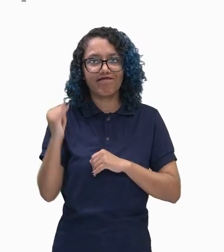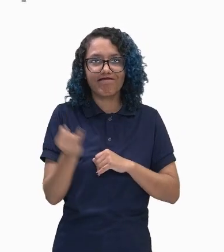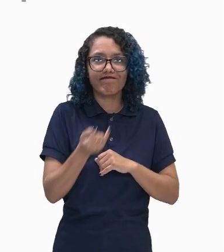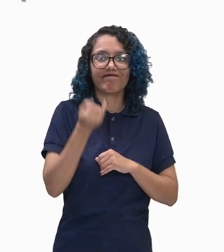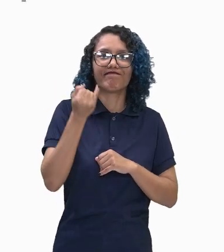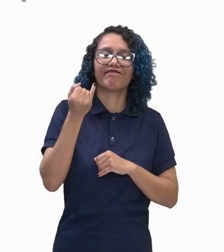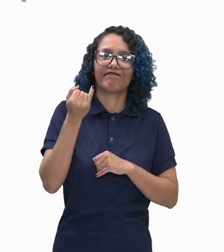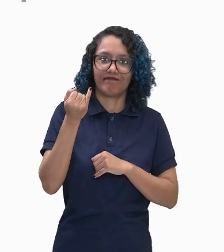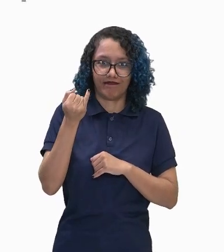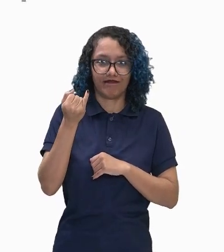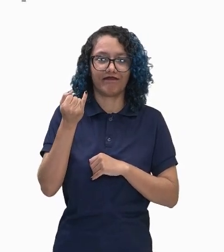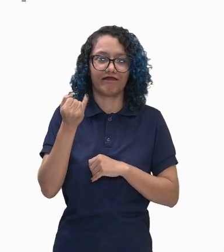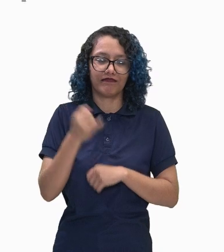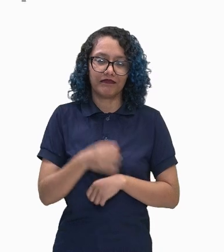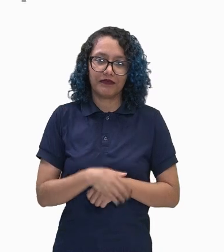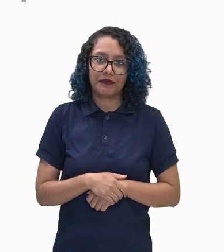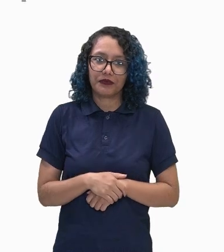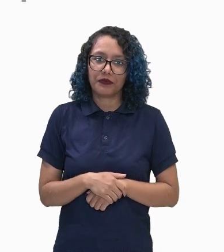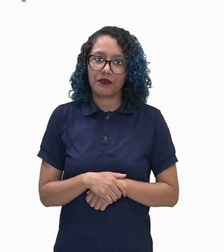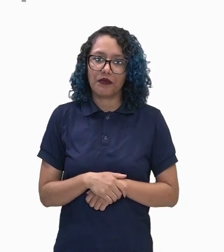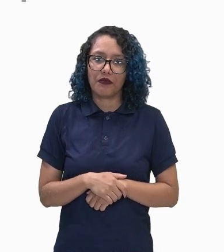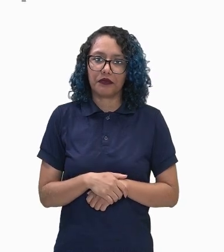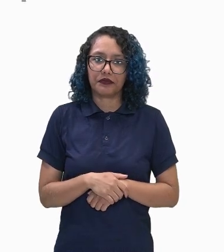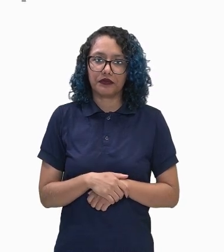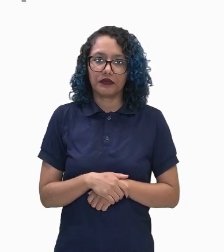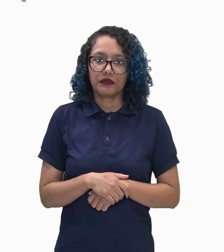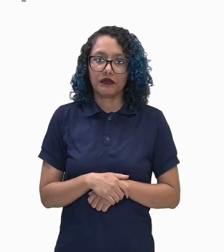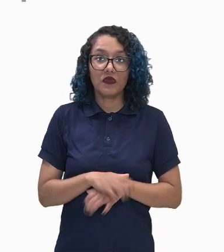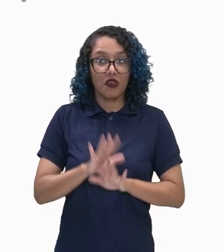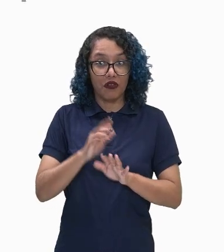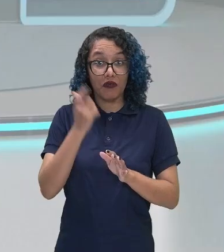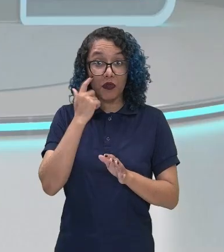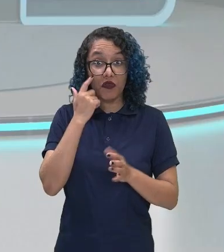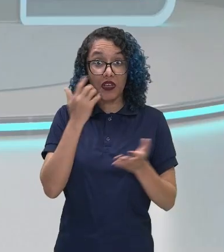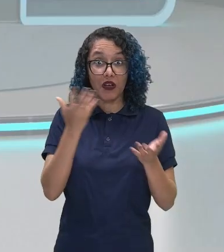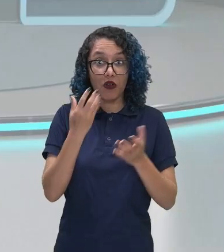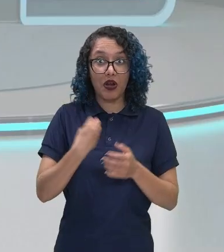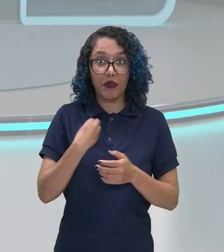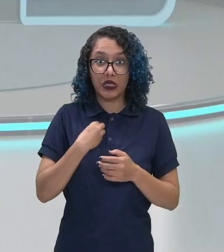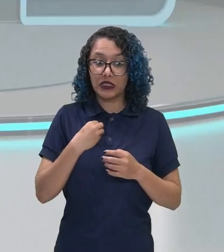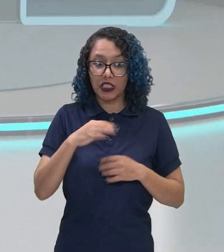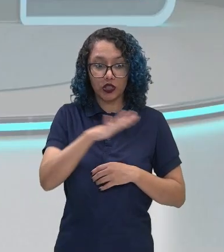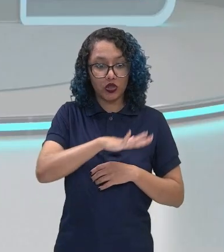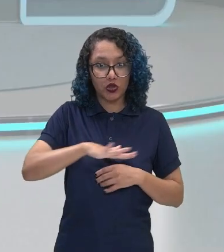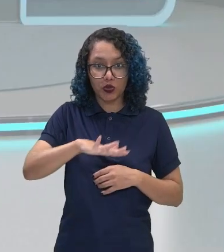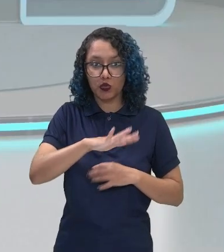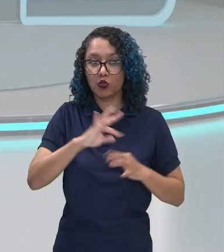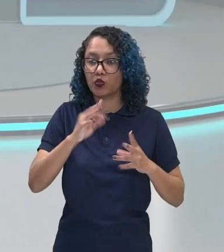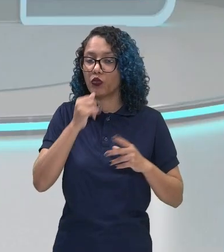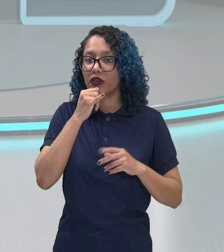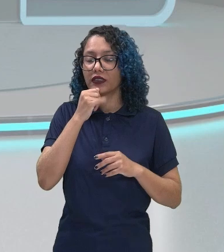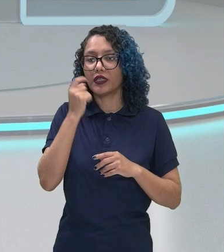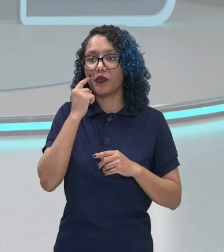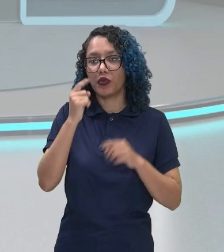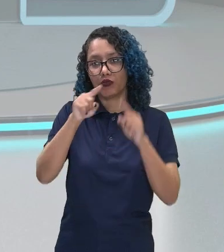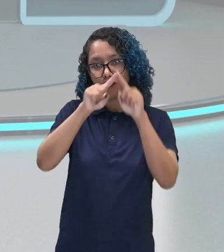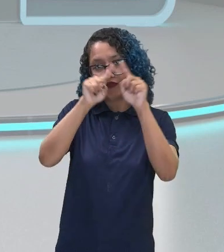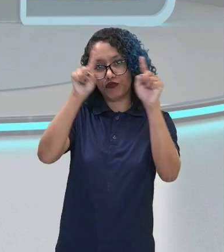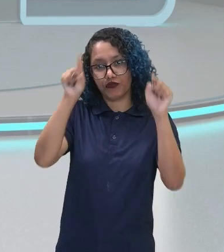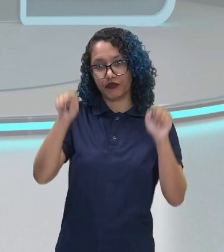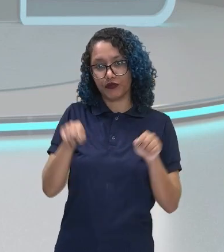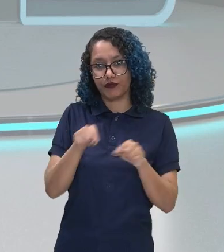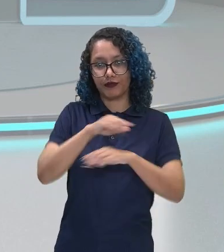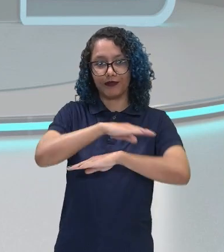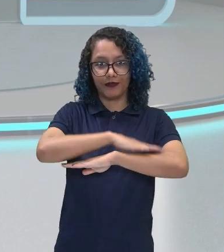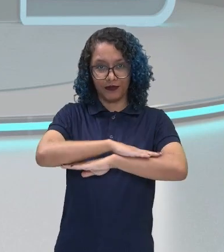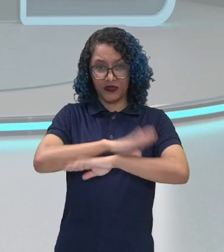musical. Olha só como isso está em tudo. Vamos olhar, por exemplo, aqui no quadro da Mona Lisa. Falamos ainda agora